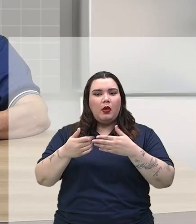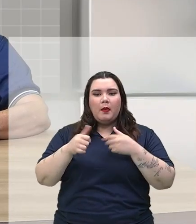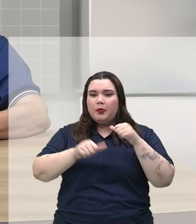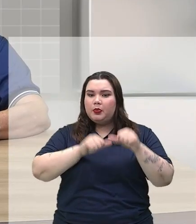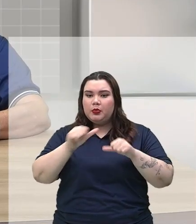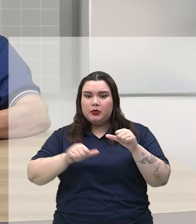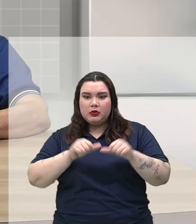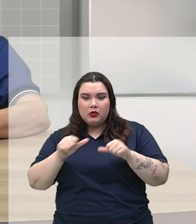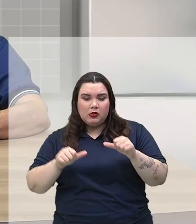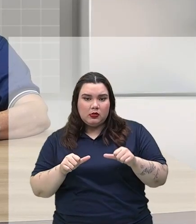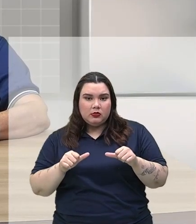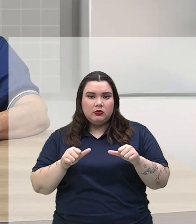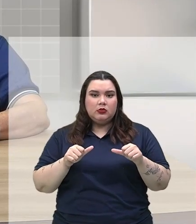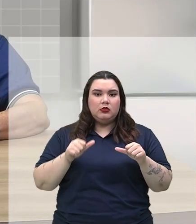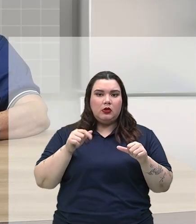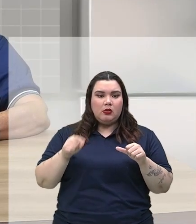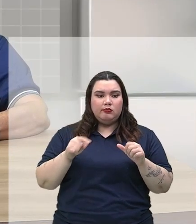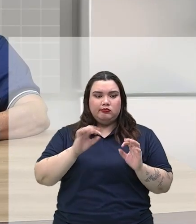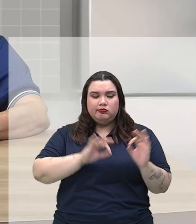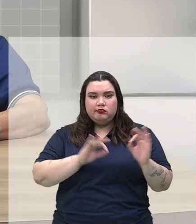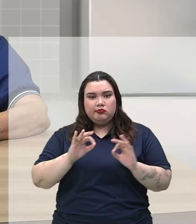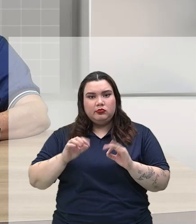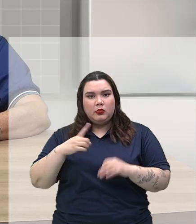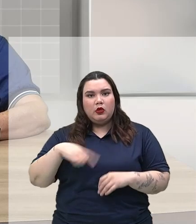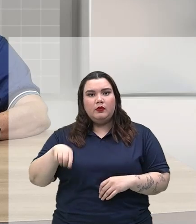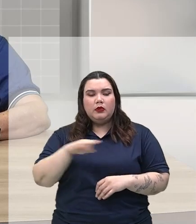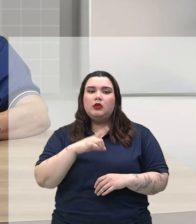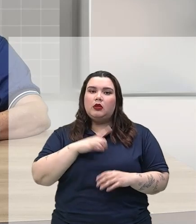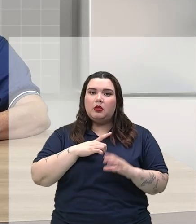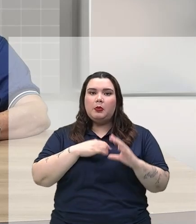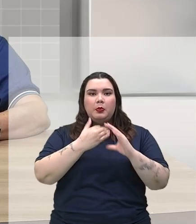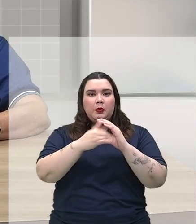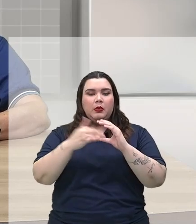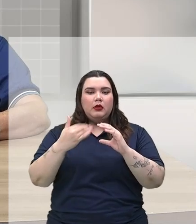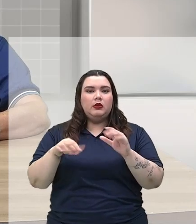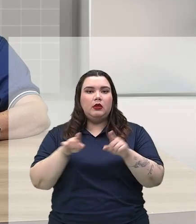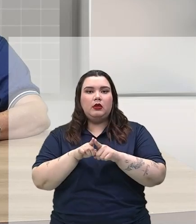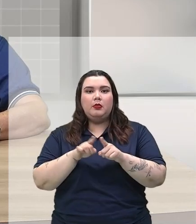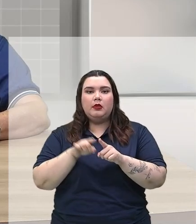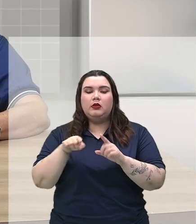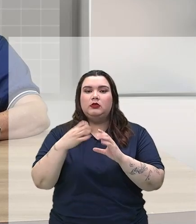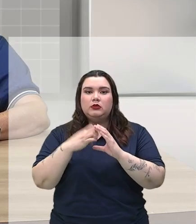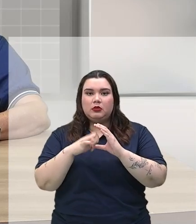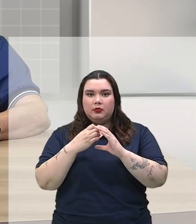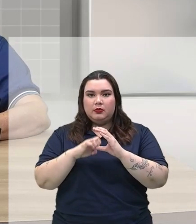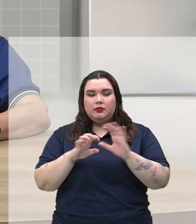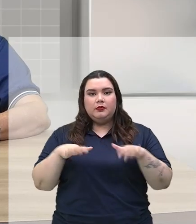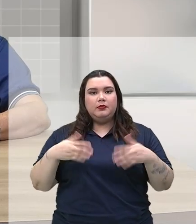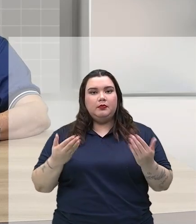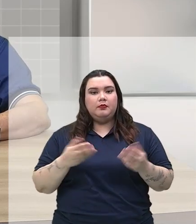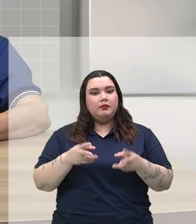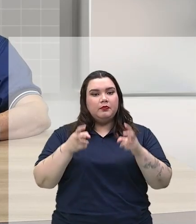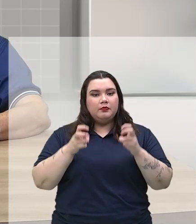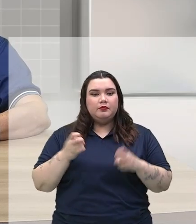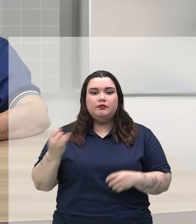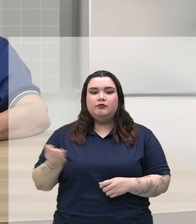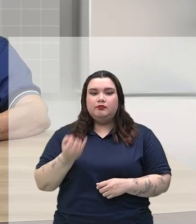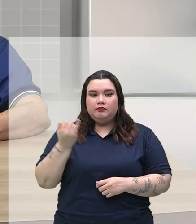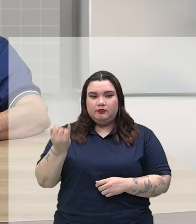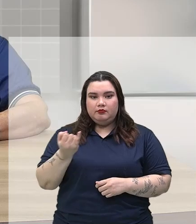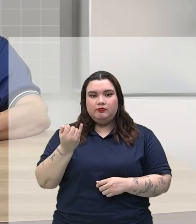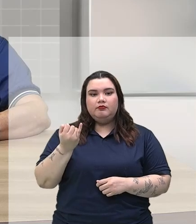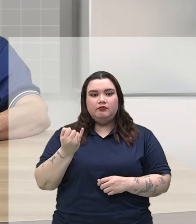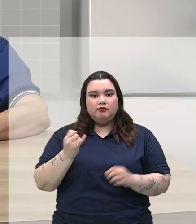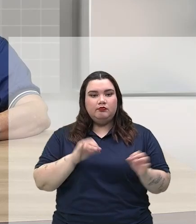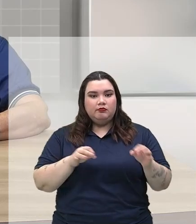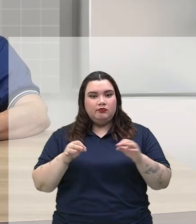mudança no percurso, vocês vão estar recebendo também nesse meio da turma. Então, olha só a importância, né, Keila, de